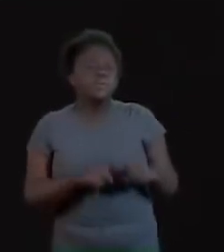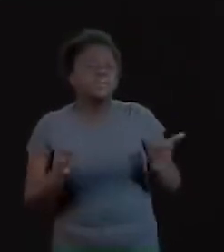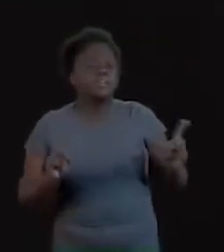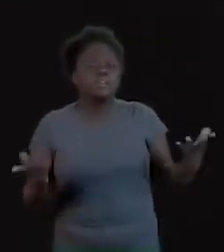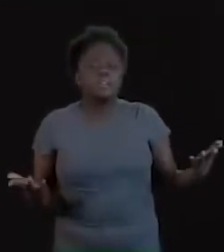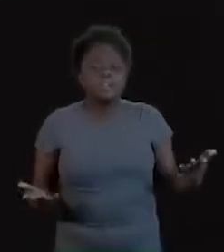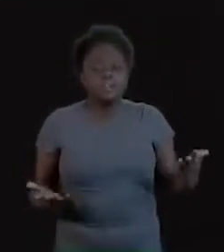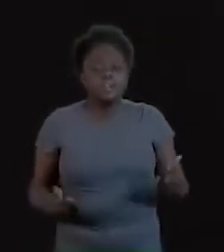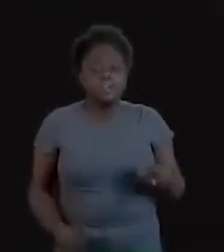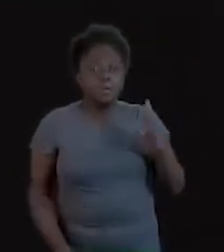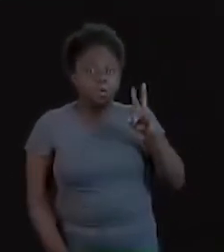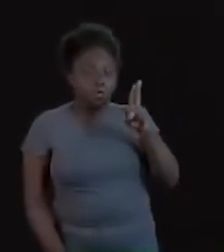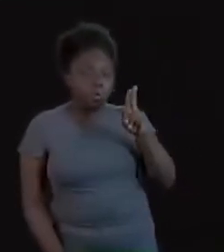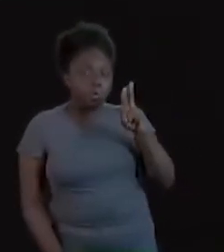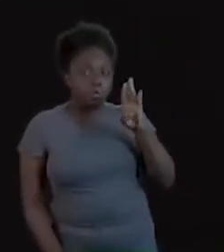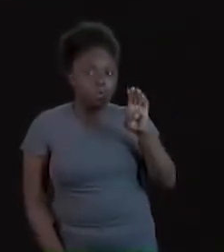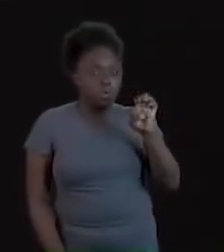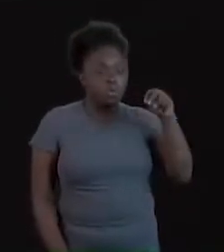filho mais velho de Jacó?